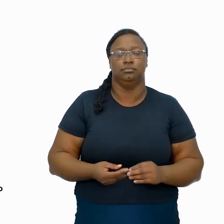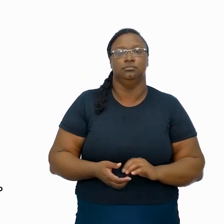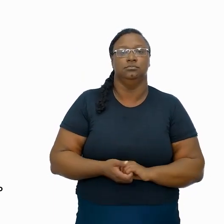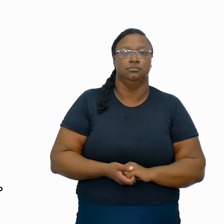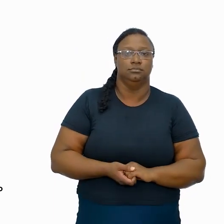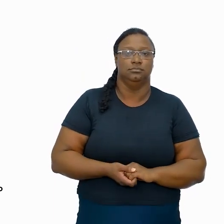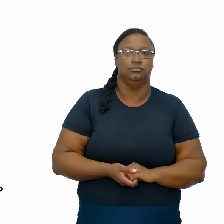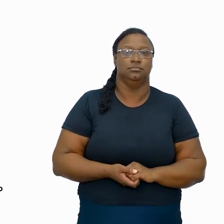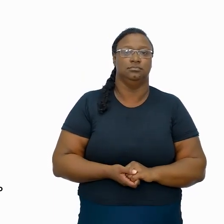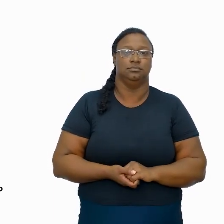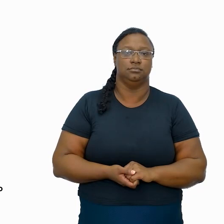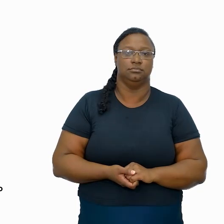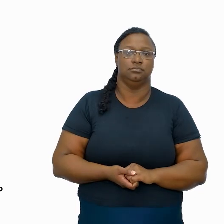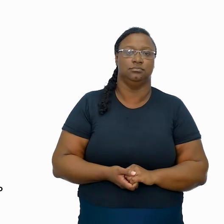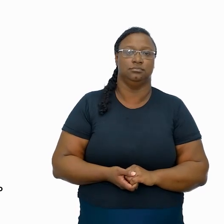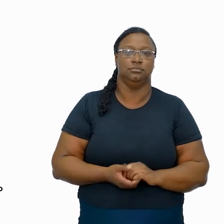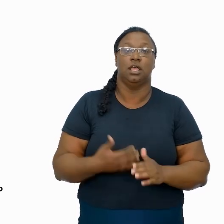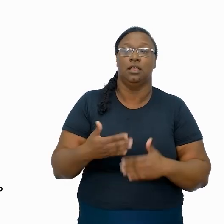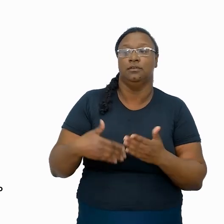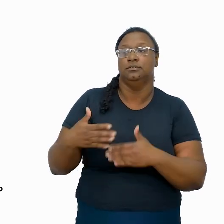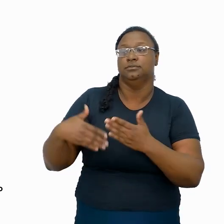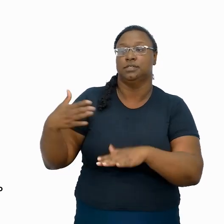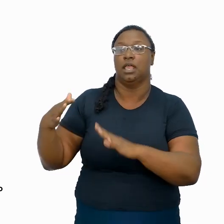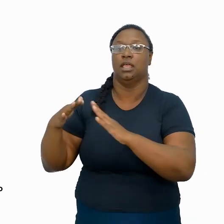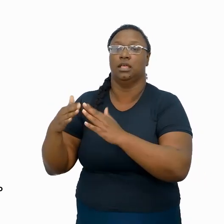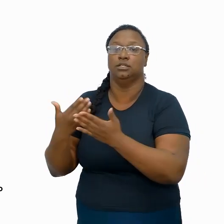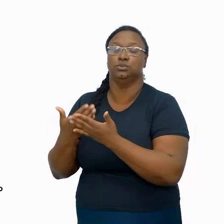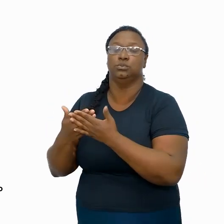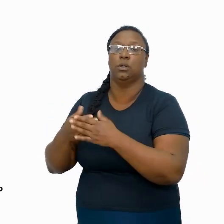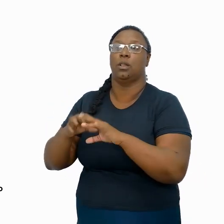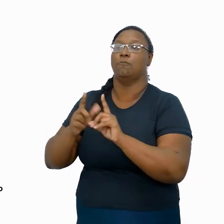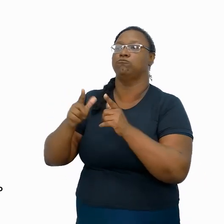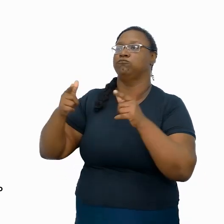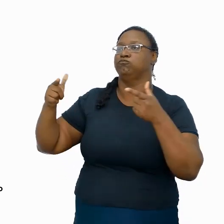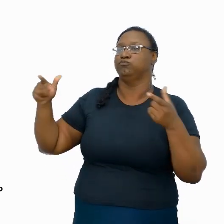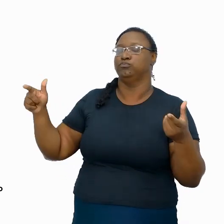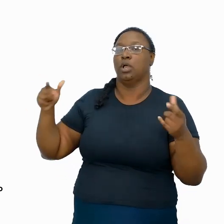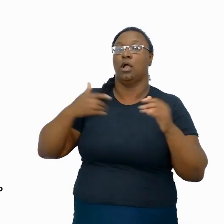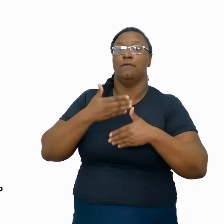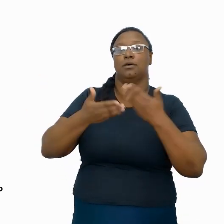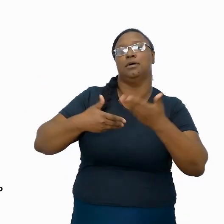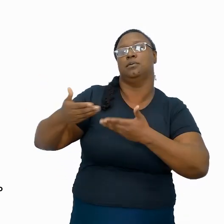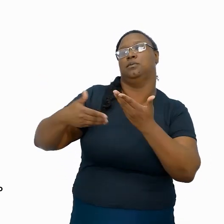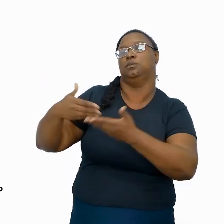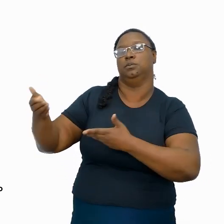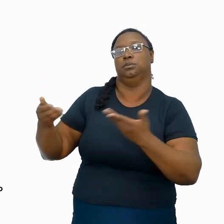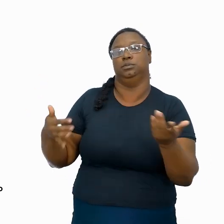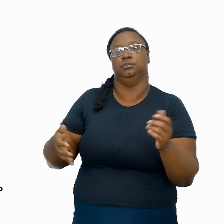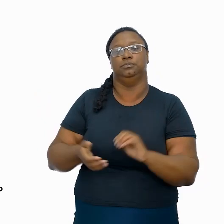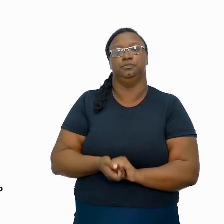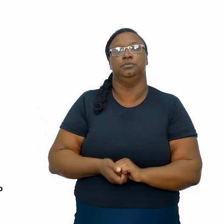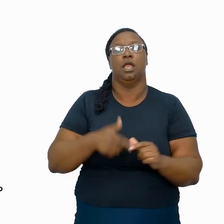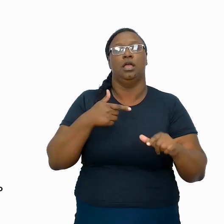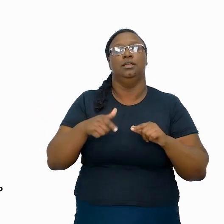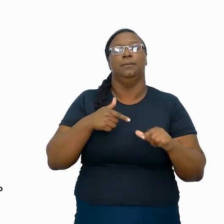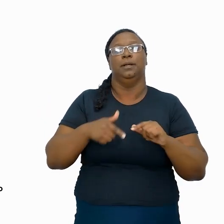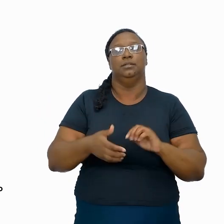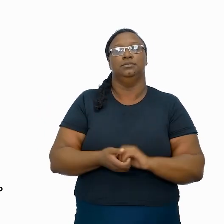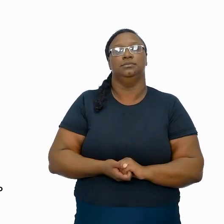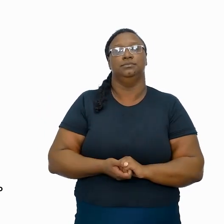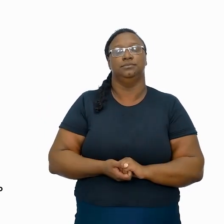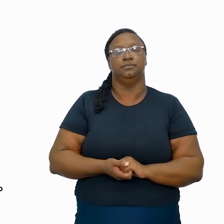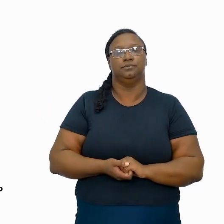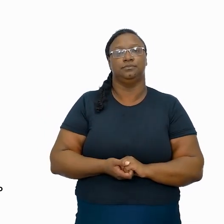na diretoria de Araraquara, acho que todas as escolas estão criando Padlets para divulgar, né, os trabalhos